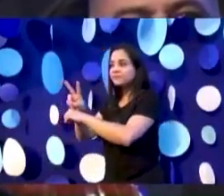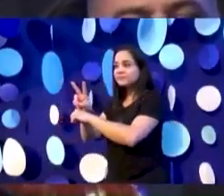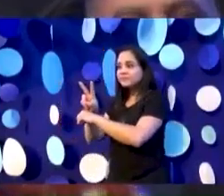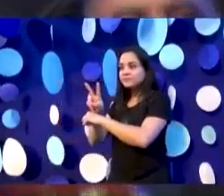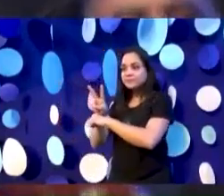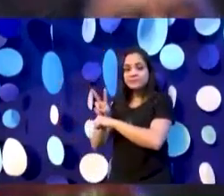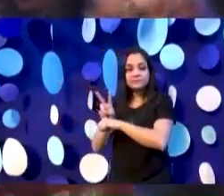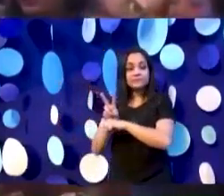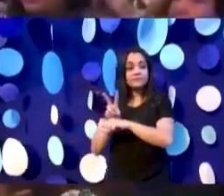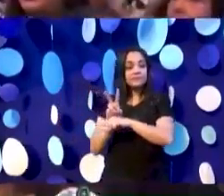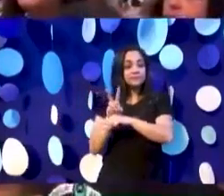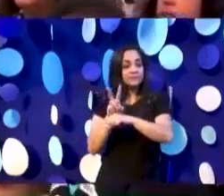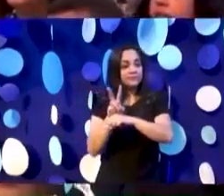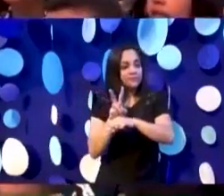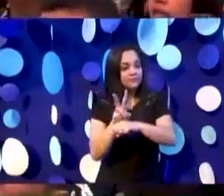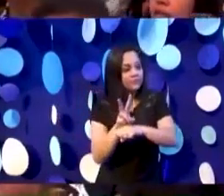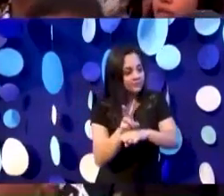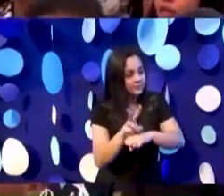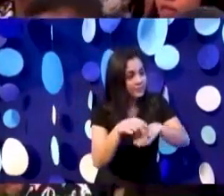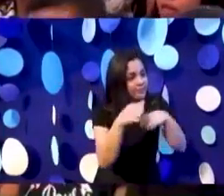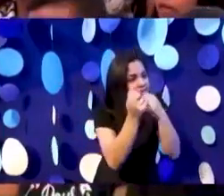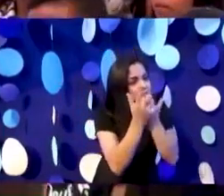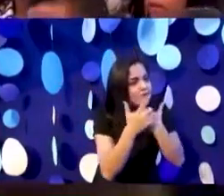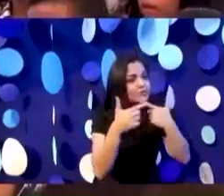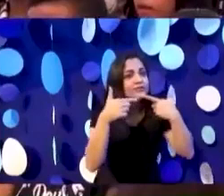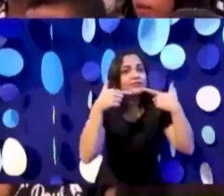Comece a sorrir.